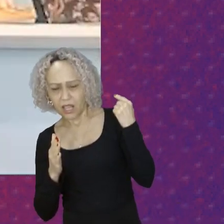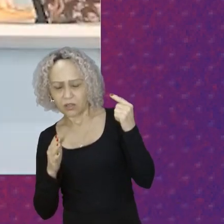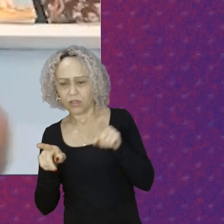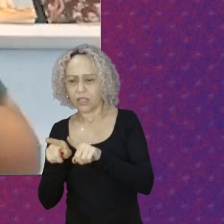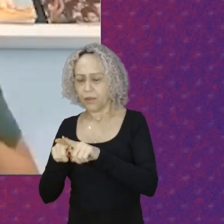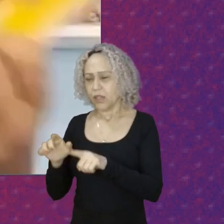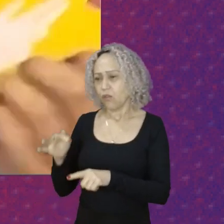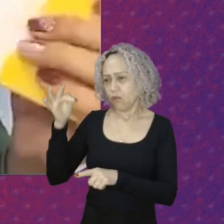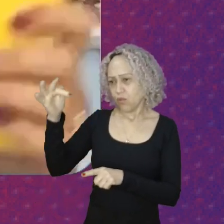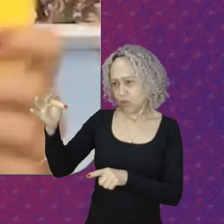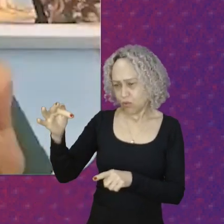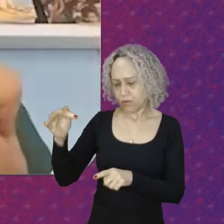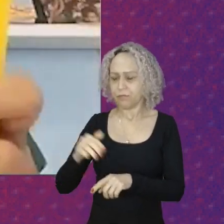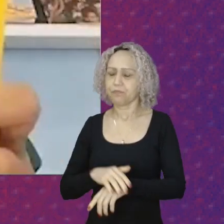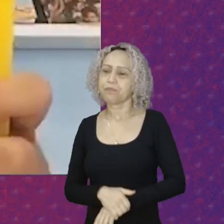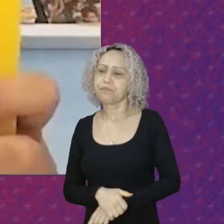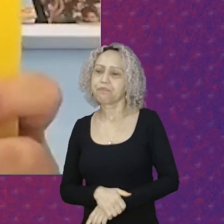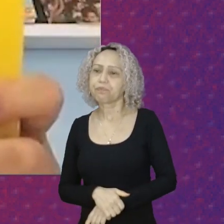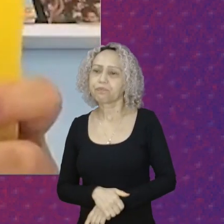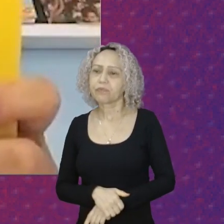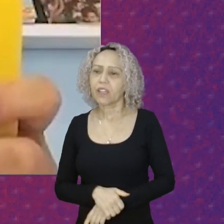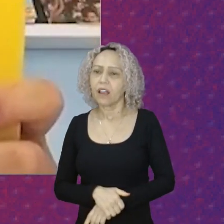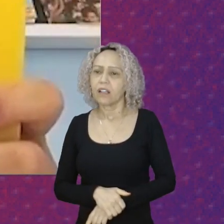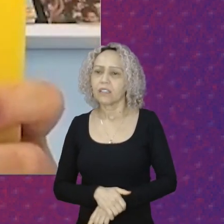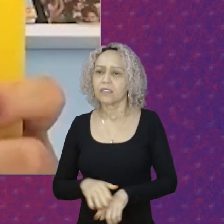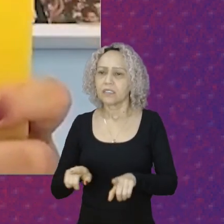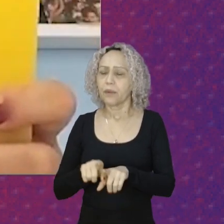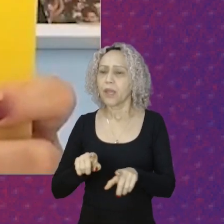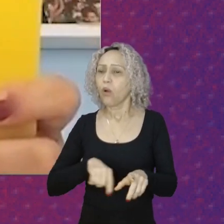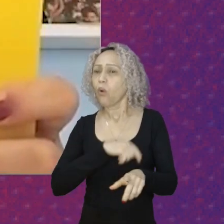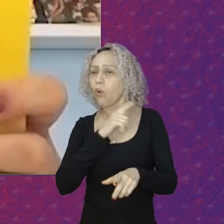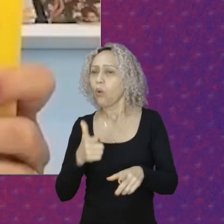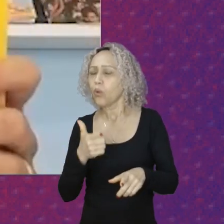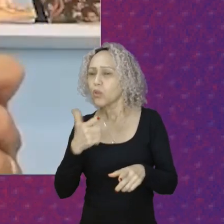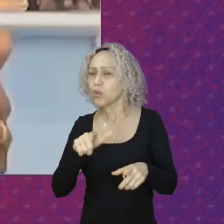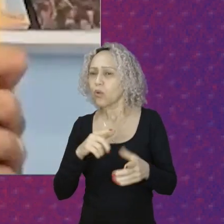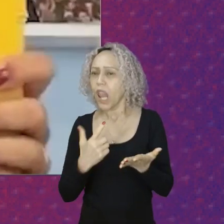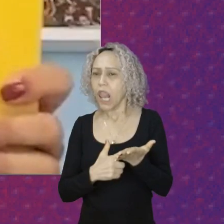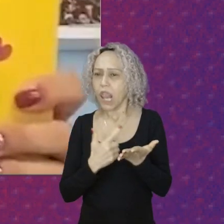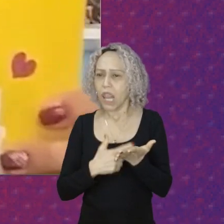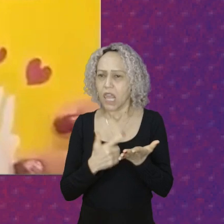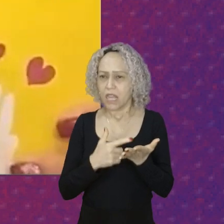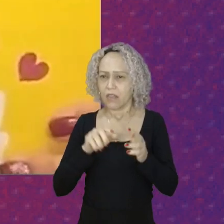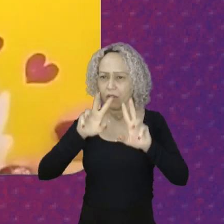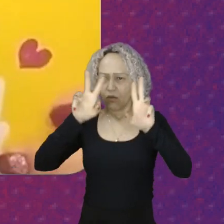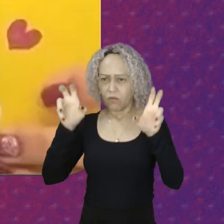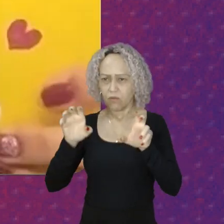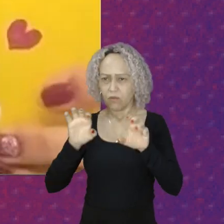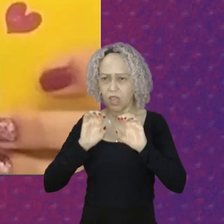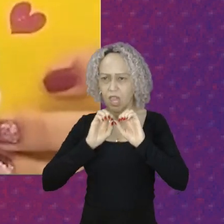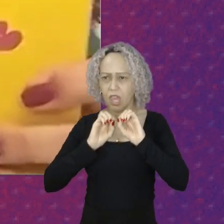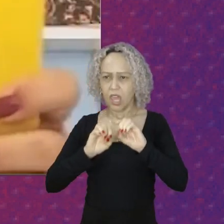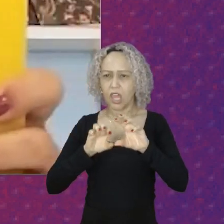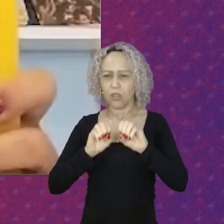Esse aqui é o Grupo de Pais e Mães pela Democracia, que ele fez esse livro contando